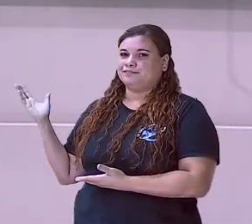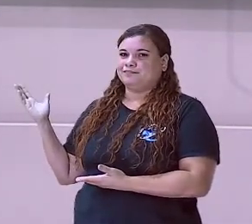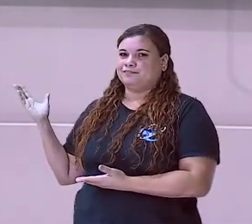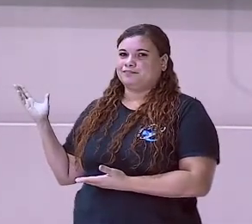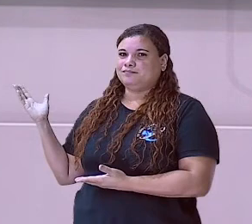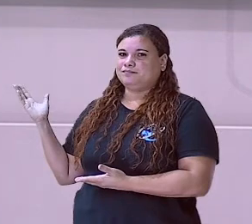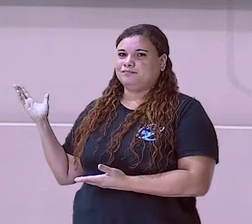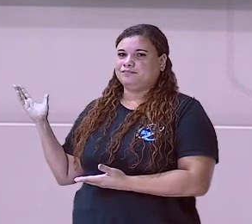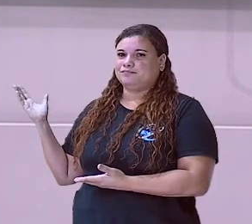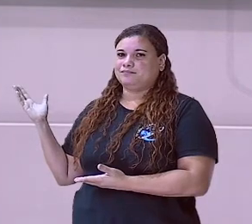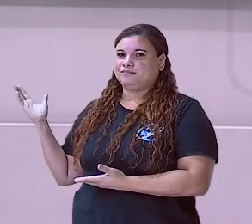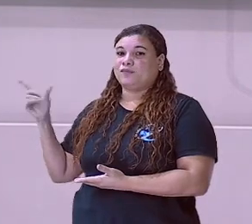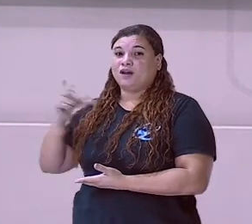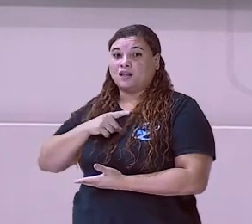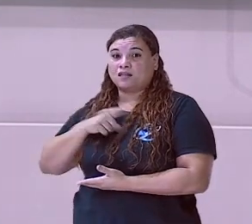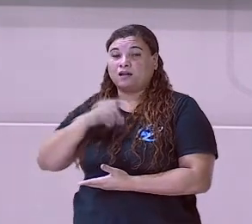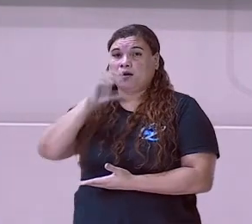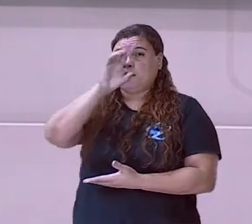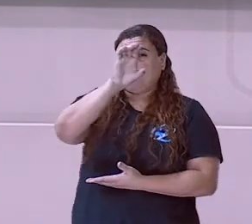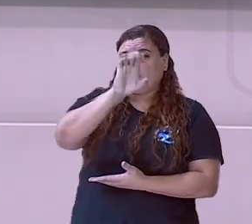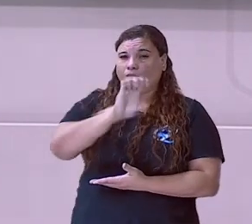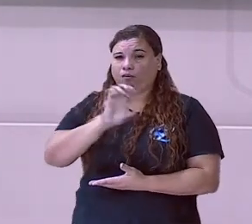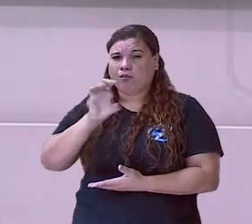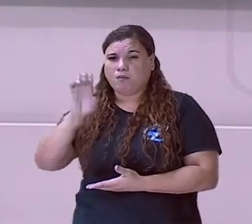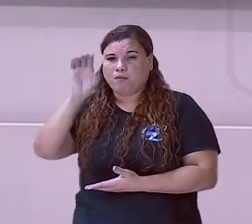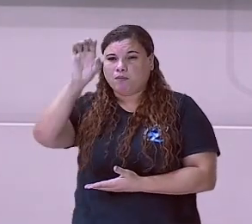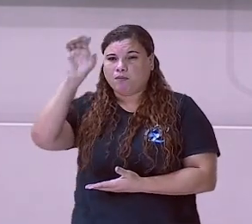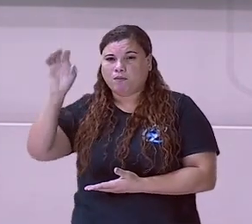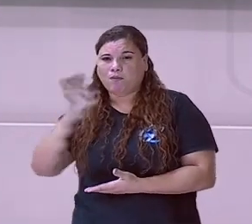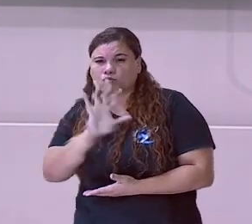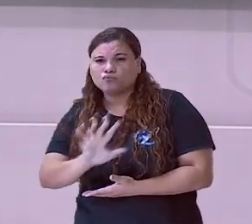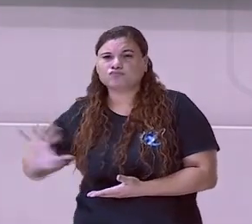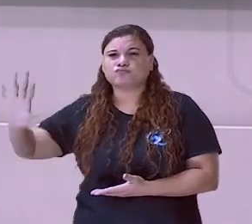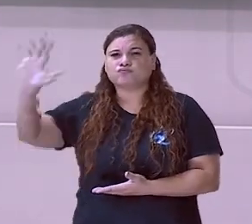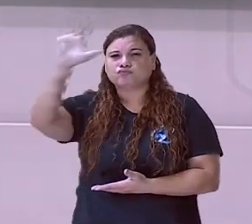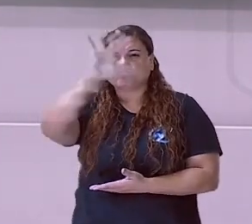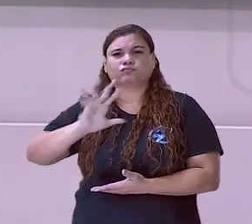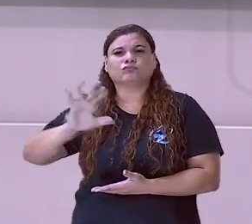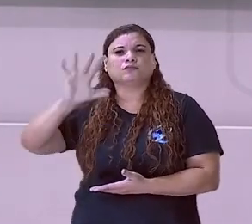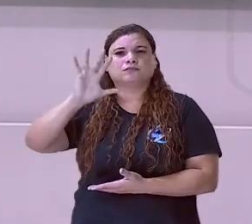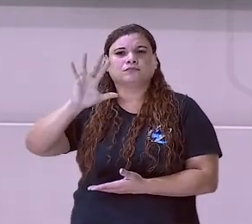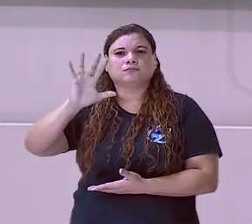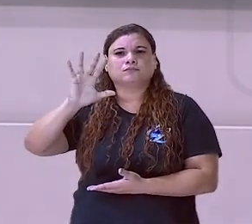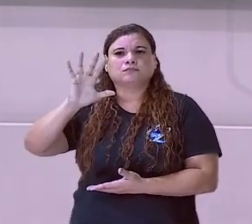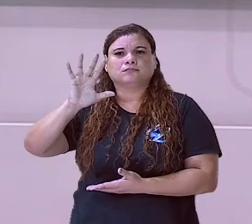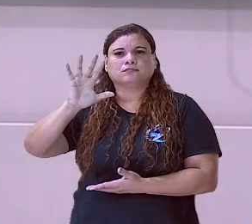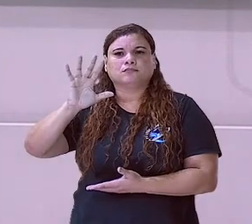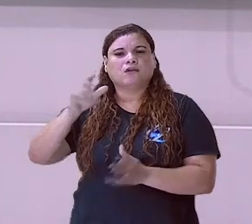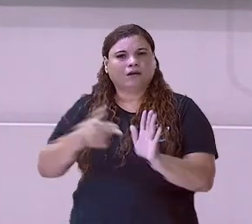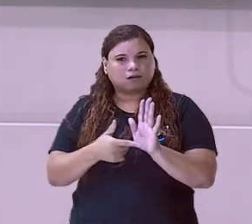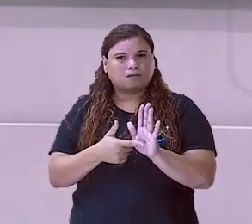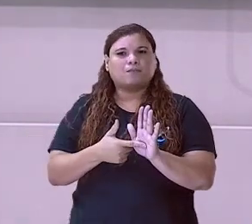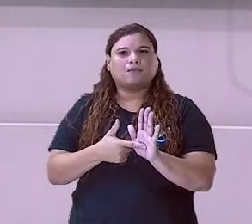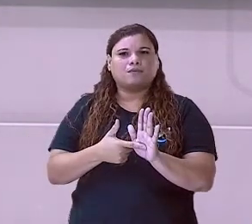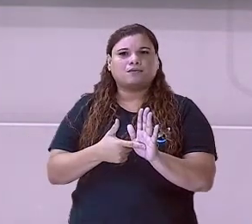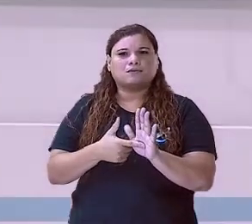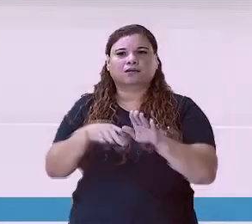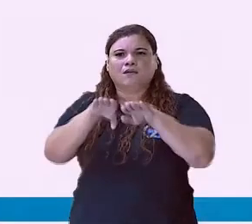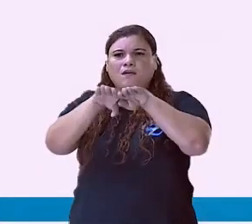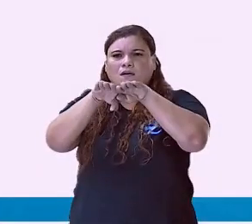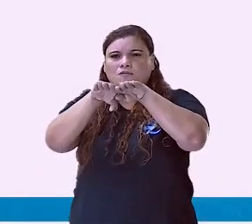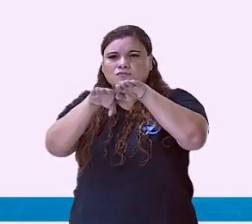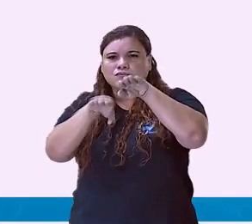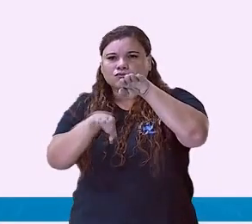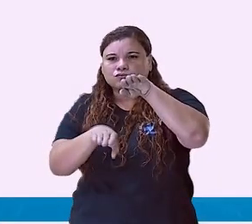pobres. Quanto mais próximo de 1, significa que